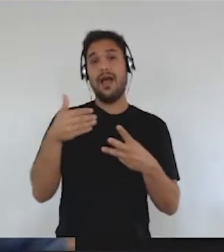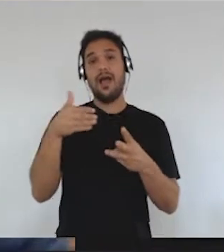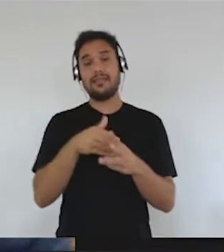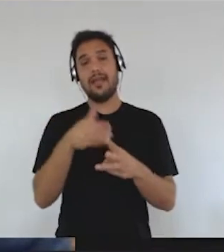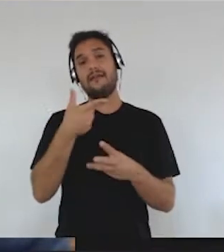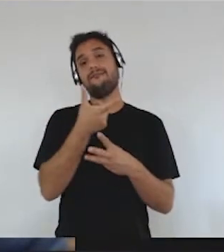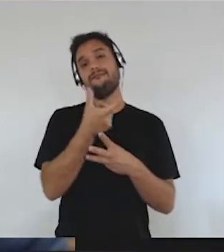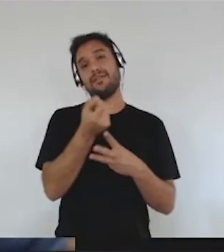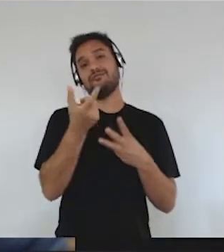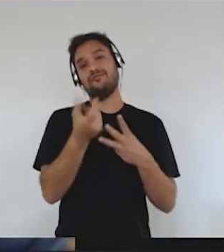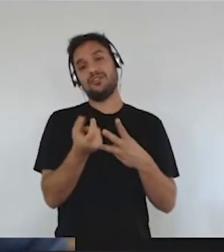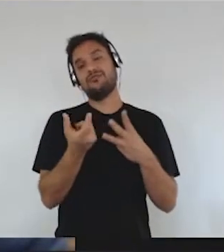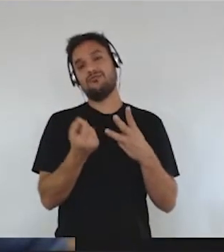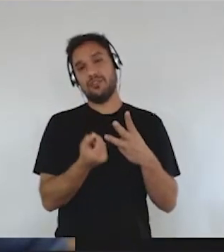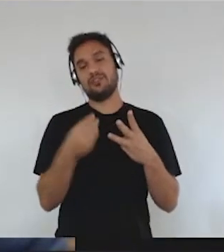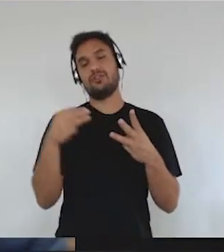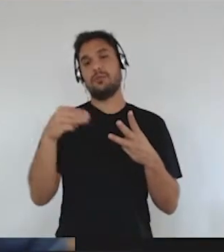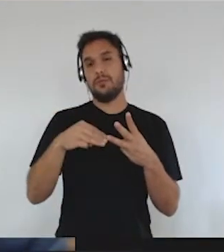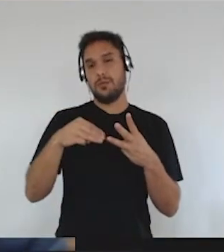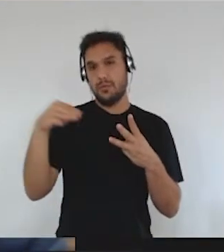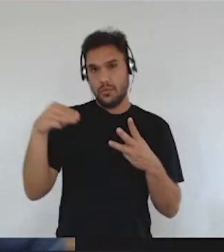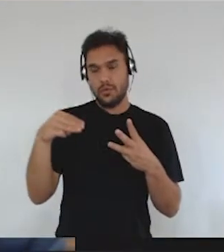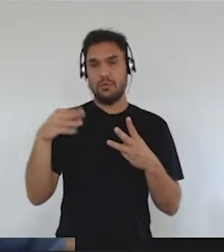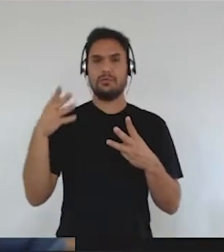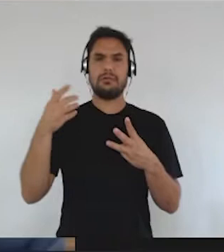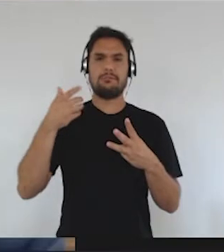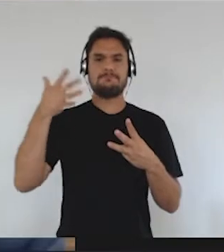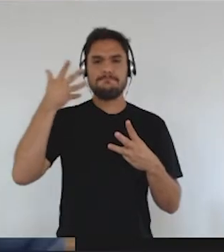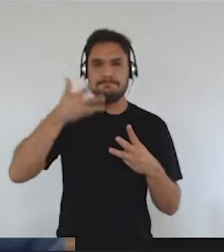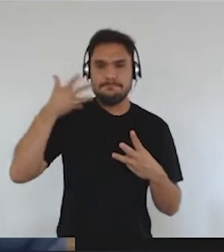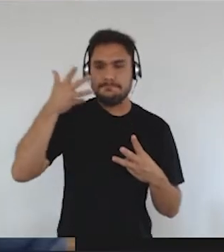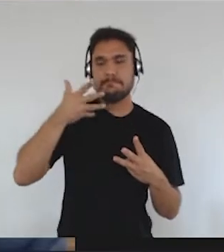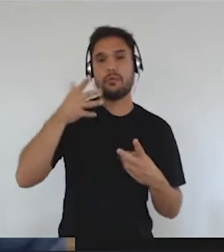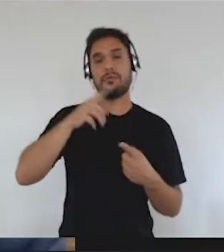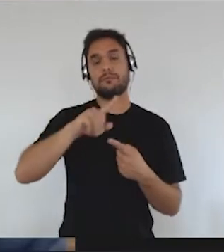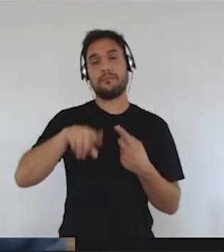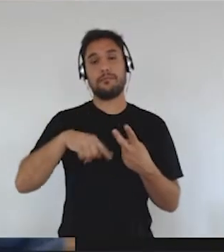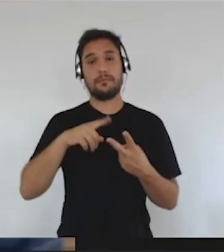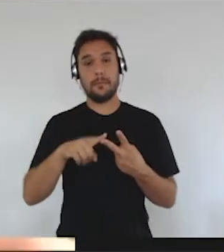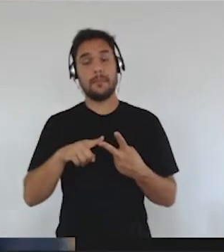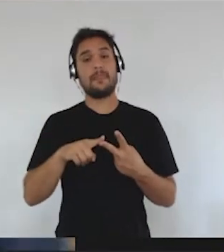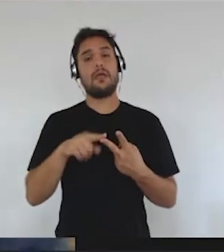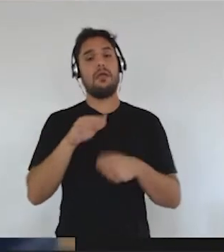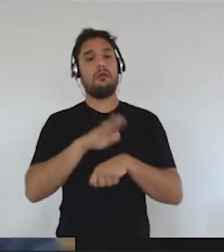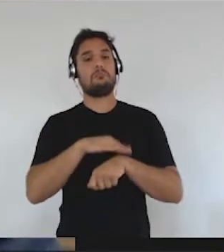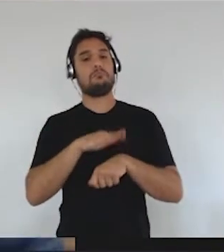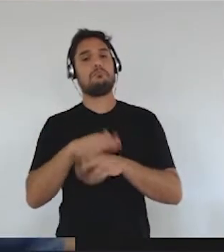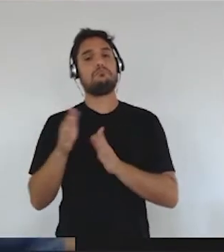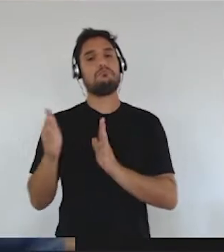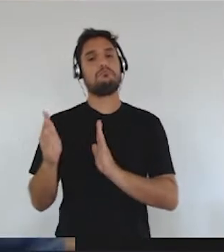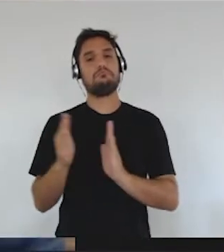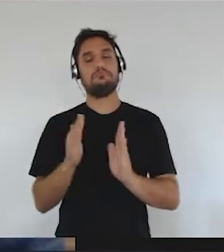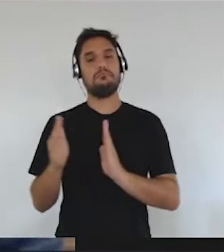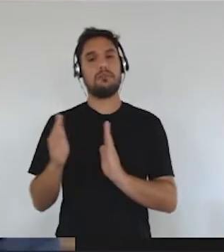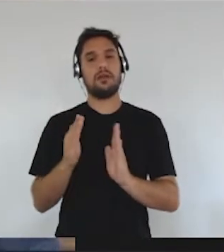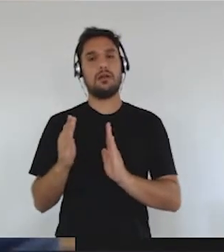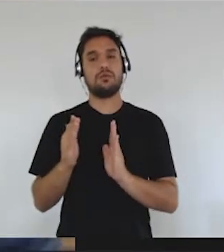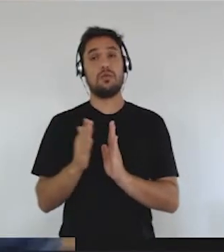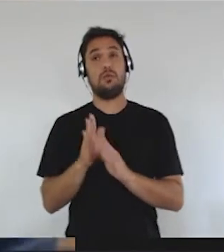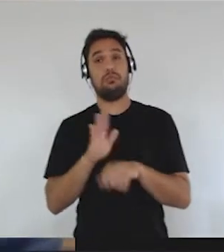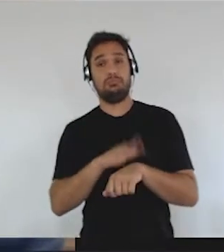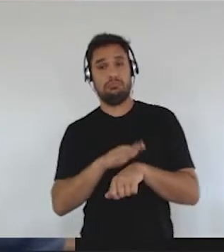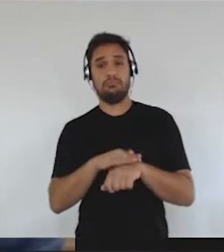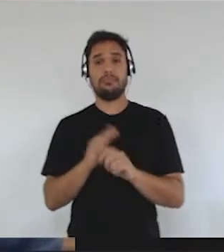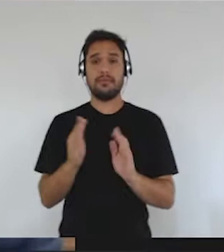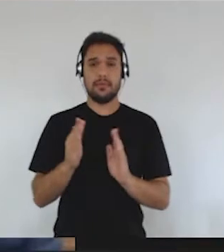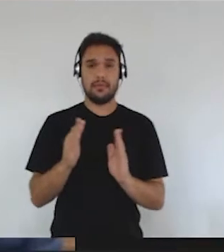para expor suas considerações e o prazo, ou melhor, o